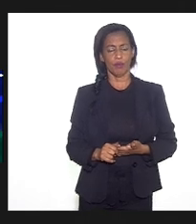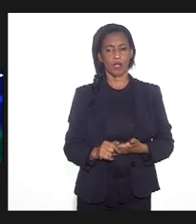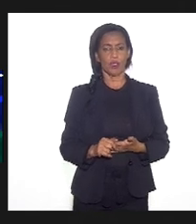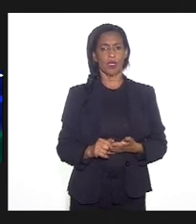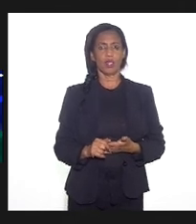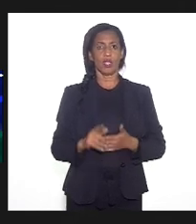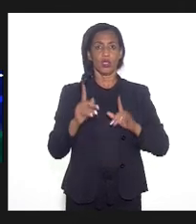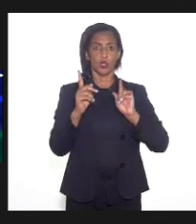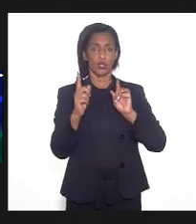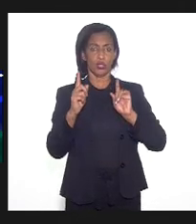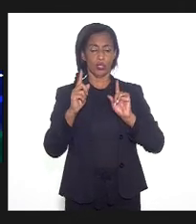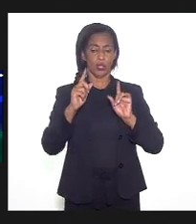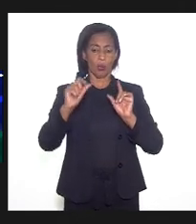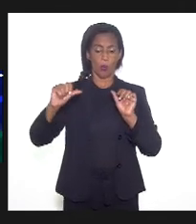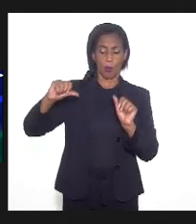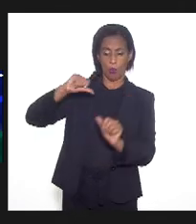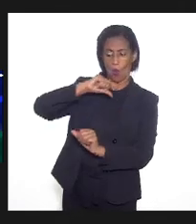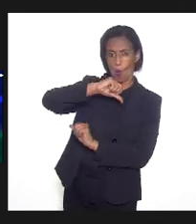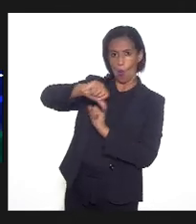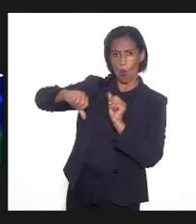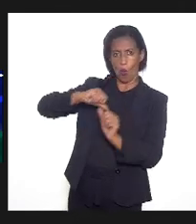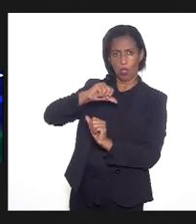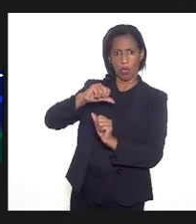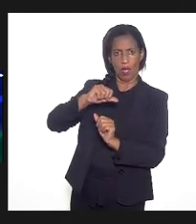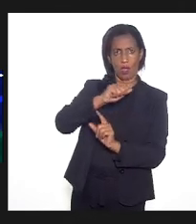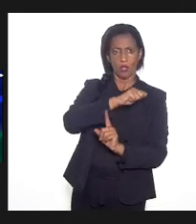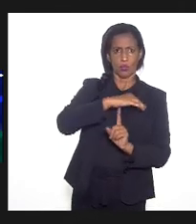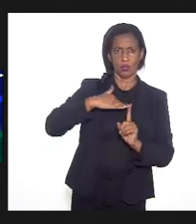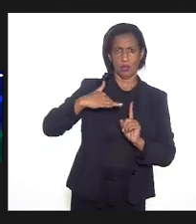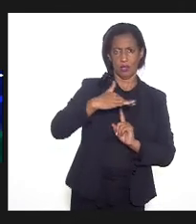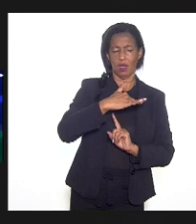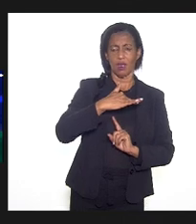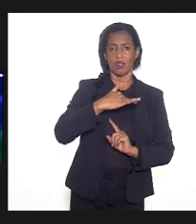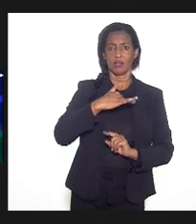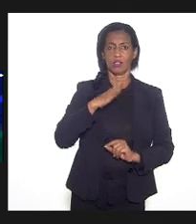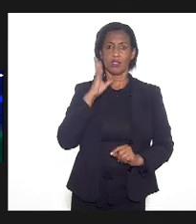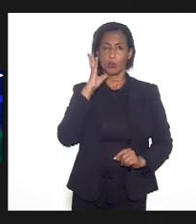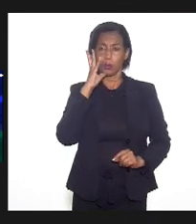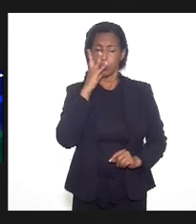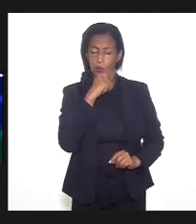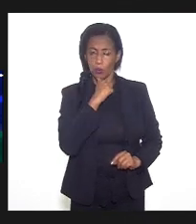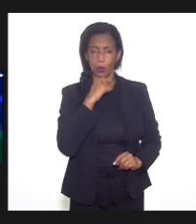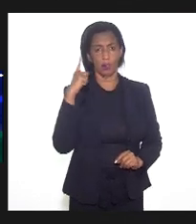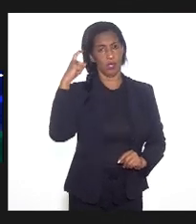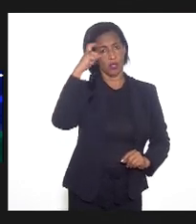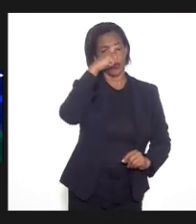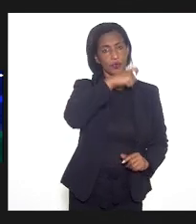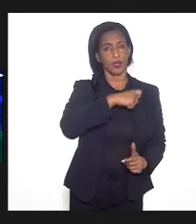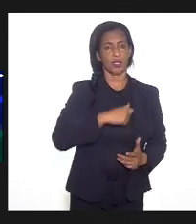virar a pirâmide social, ele é um processo lento, gradual, difícil,